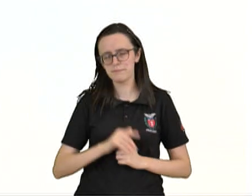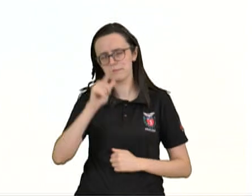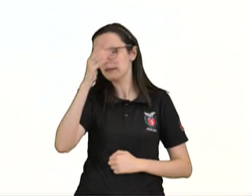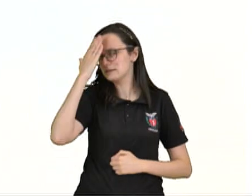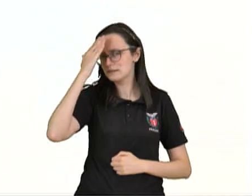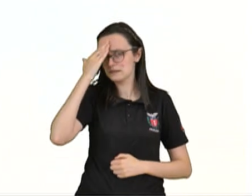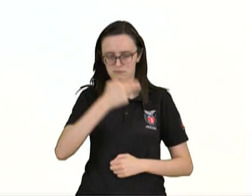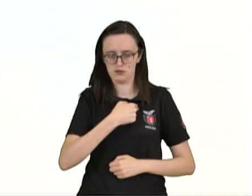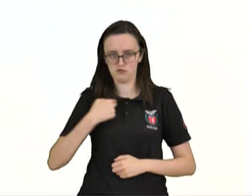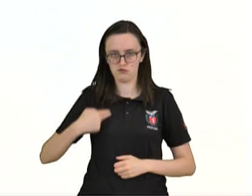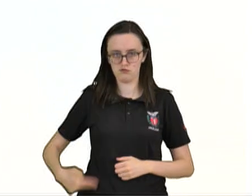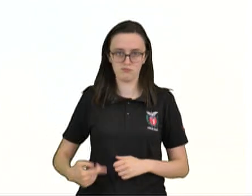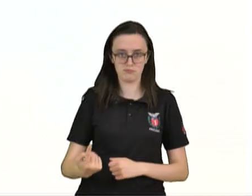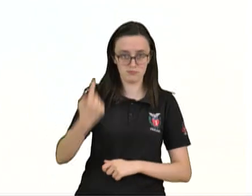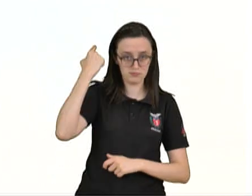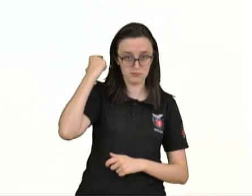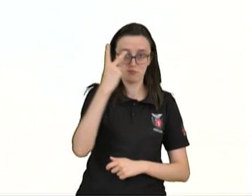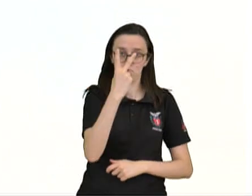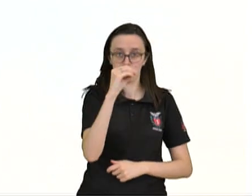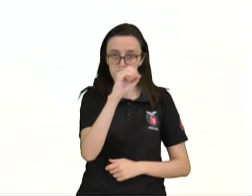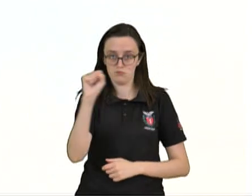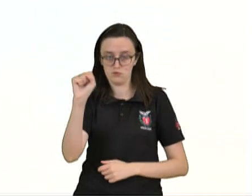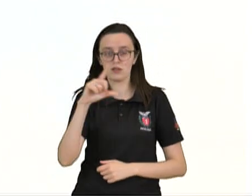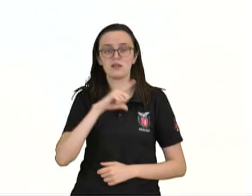em 2008, tinha